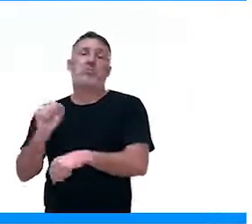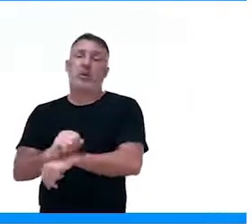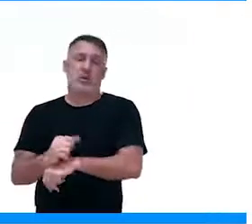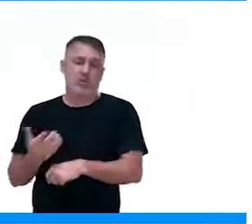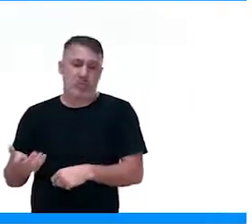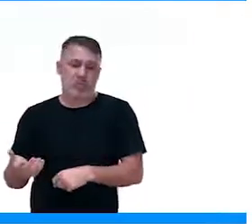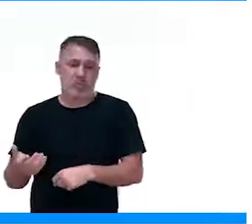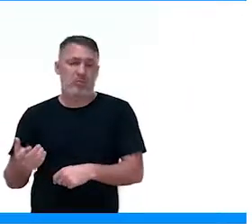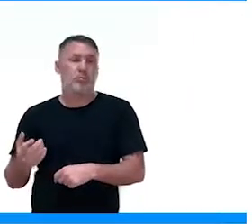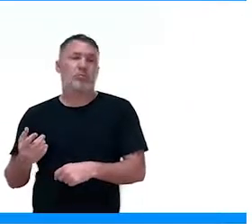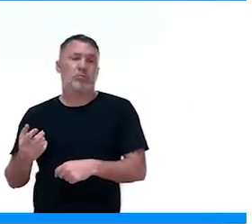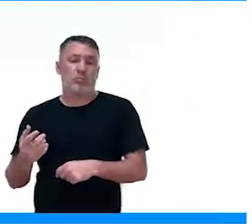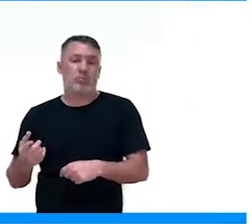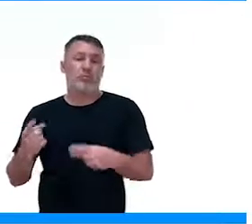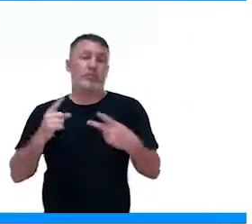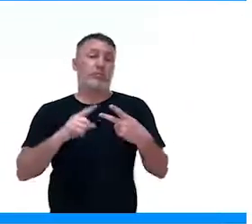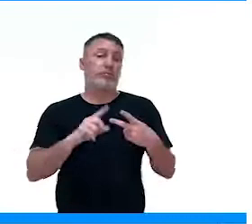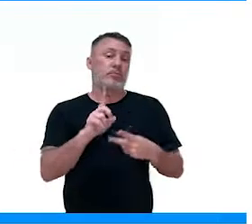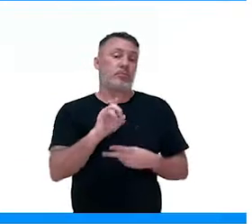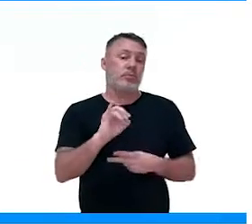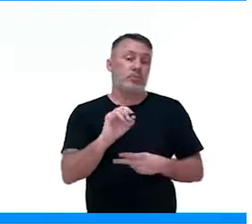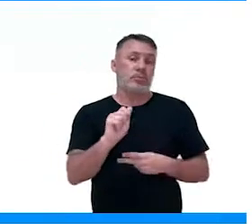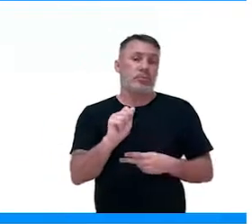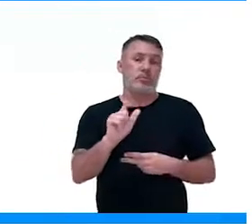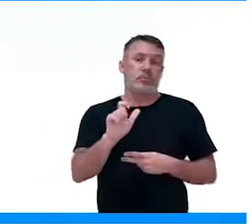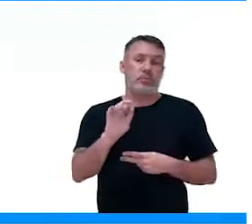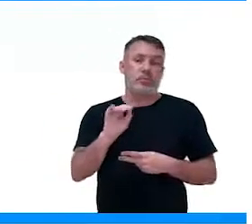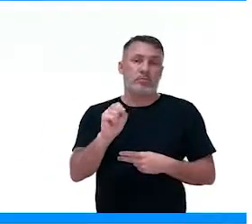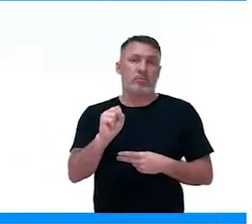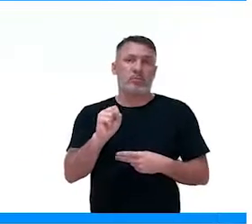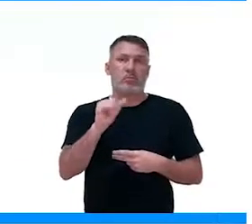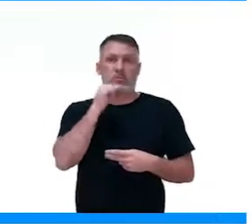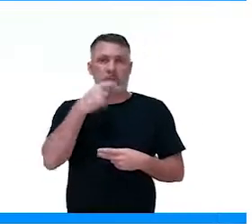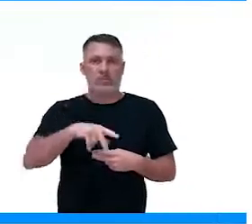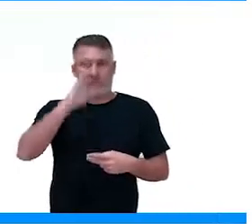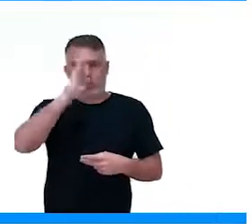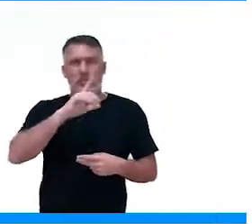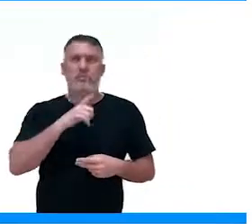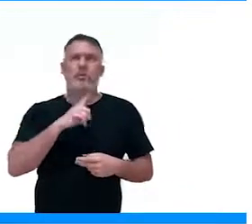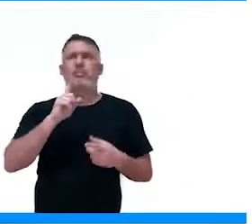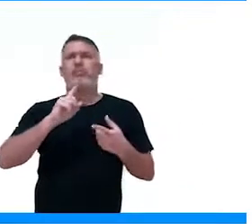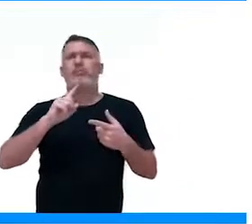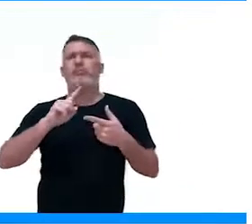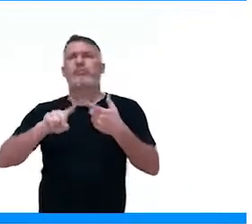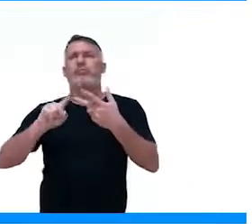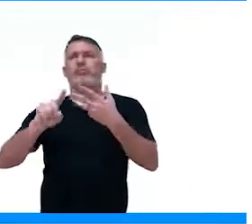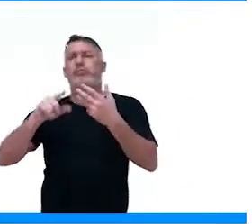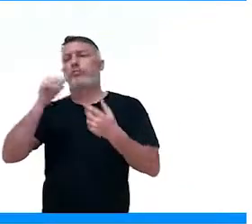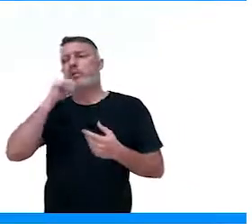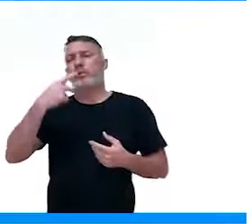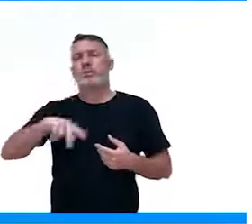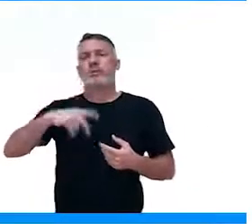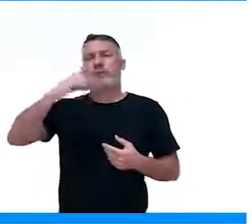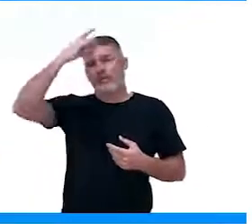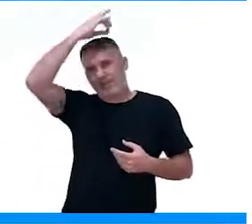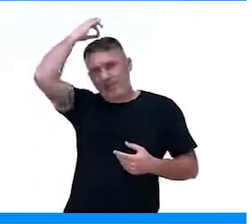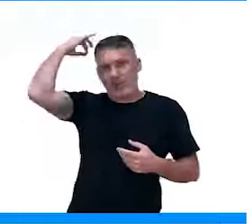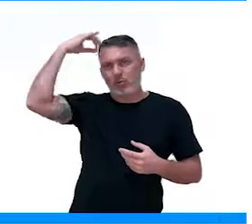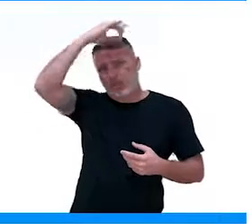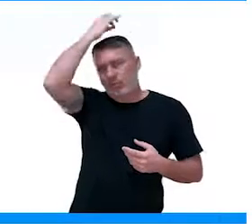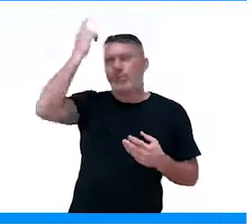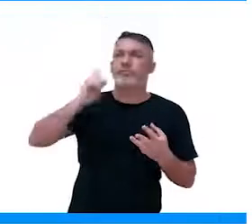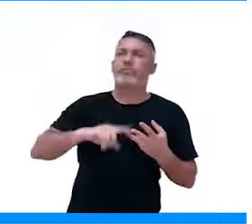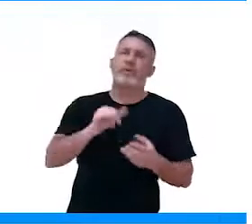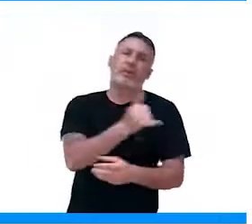Se os mais novos não falam. A gente tem os dialetos, se a gente pensar no Brasil, a gente tem o dialeto baiano, o dialeto capixaba,